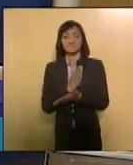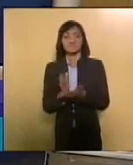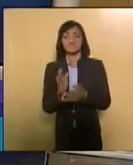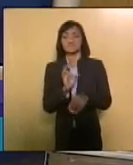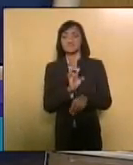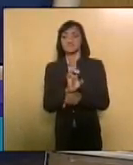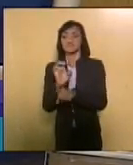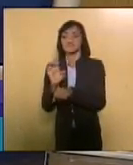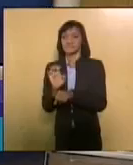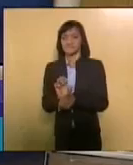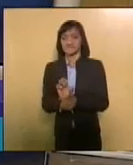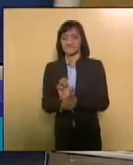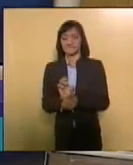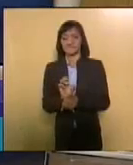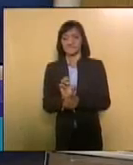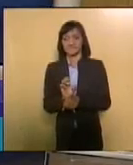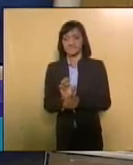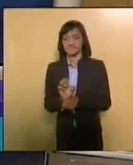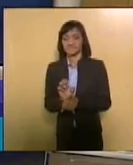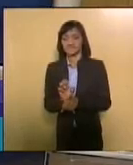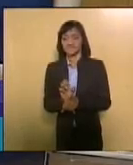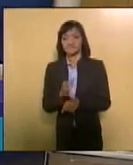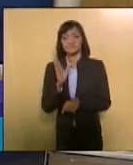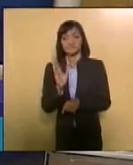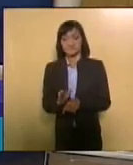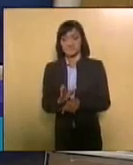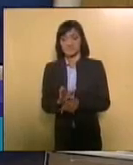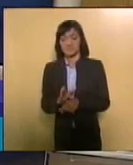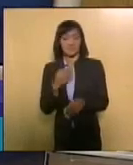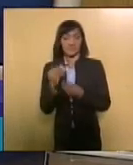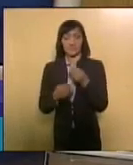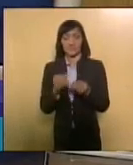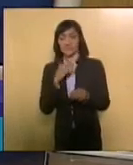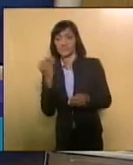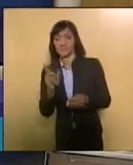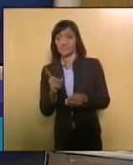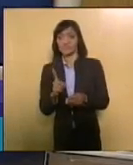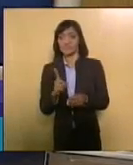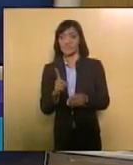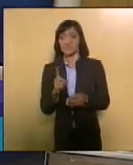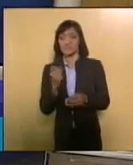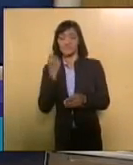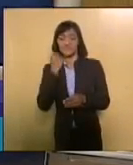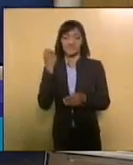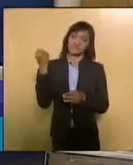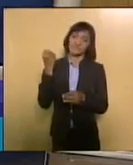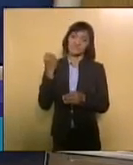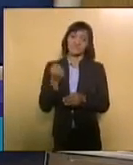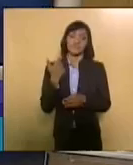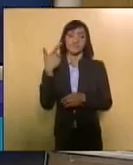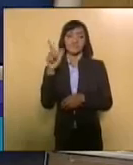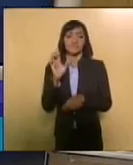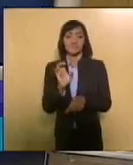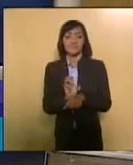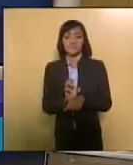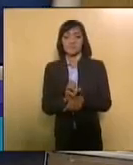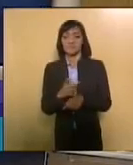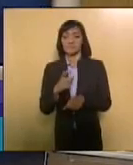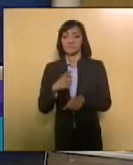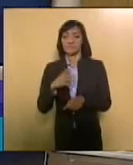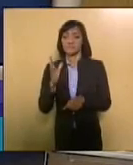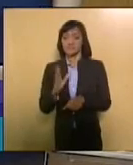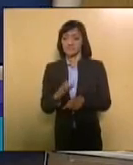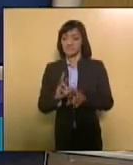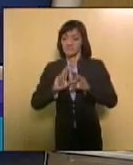tem uma qualidade do dado de indicar aquilo foi homicídio foi um acidente suicídio muito boa outros estados já tem uma qualidade menor